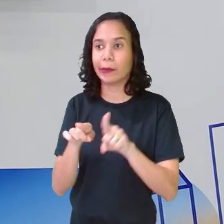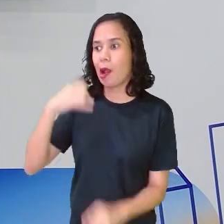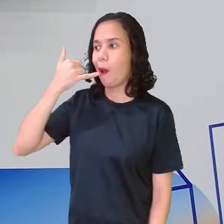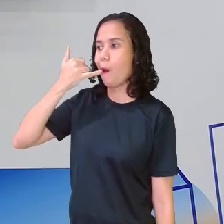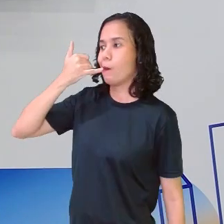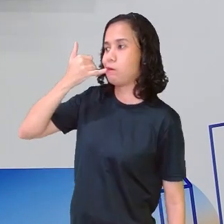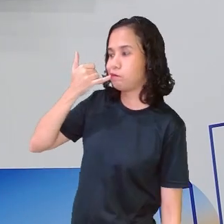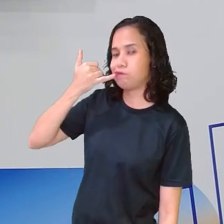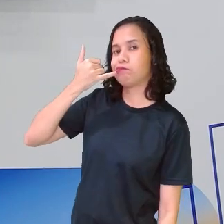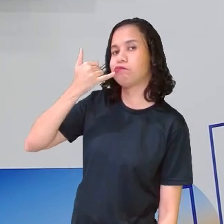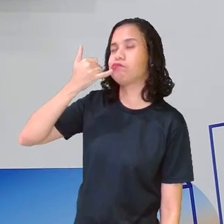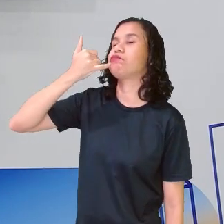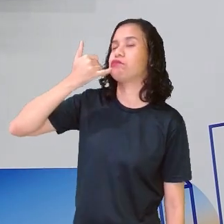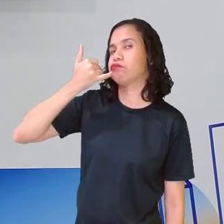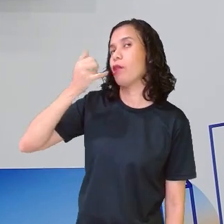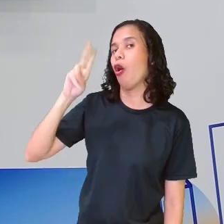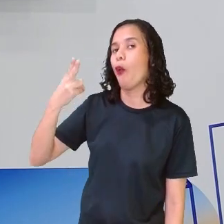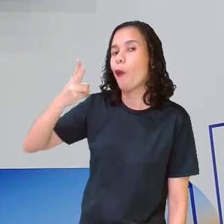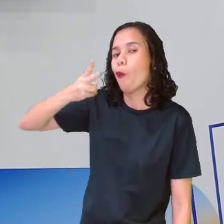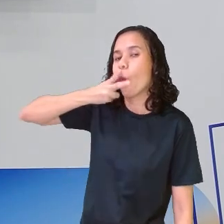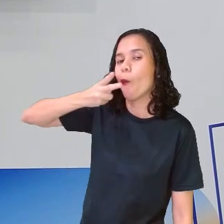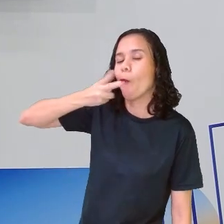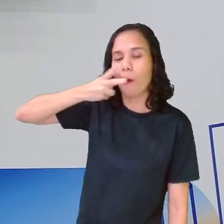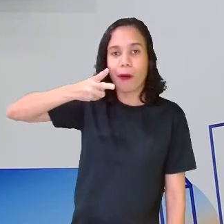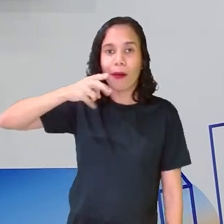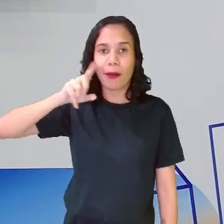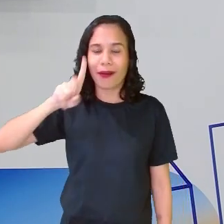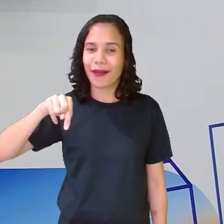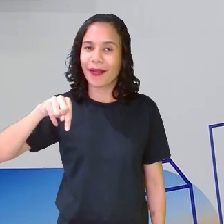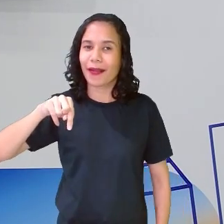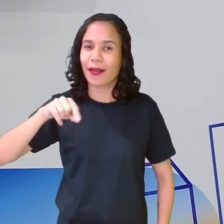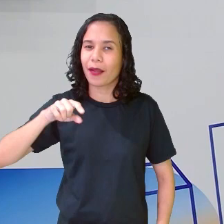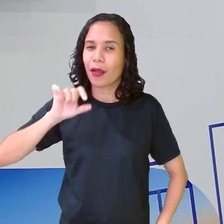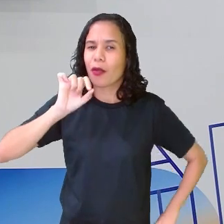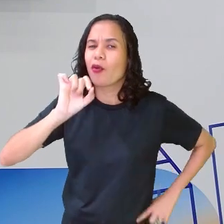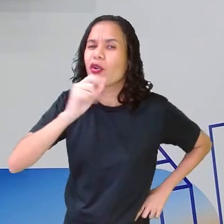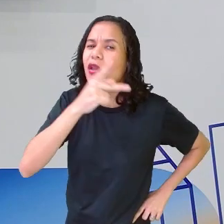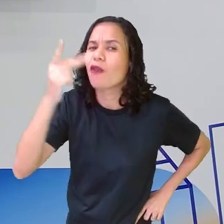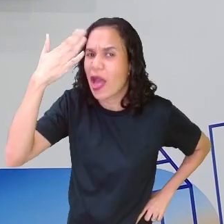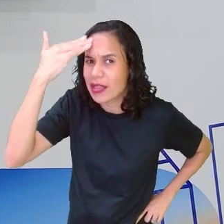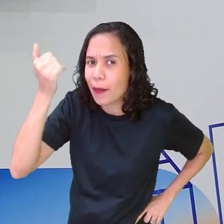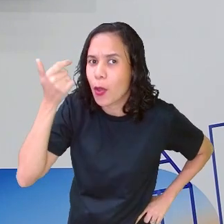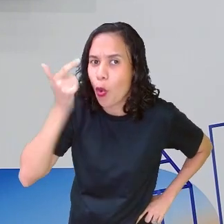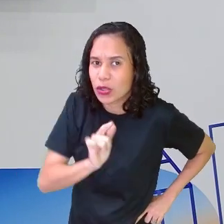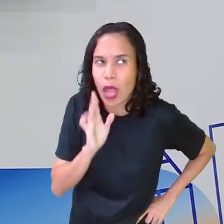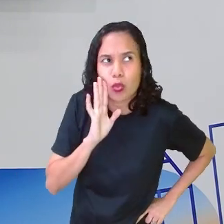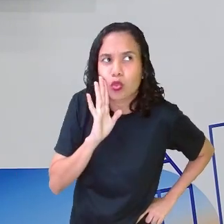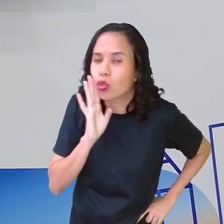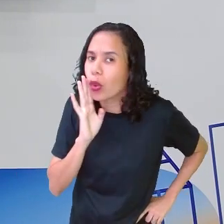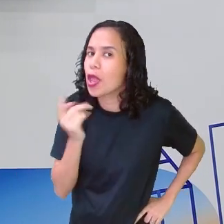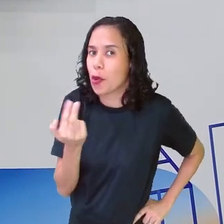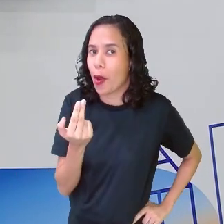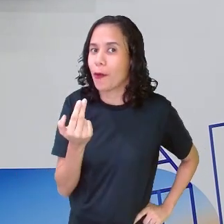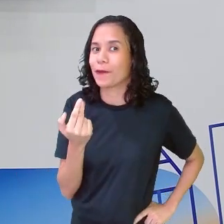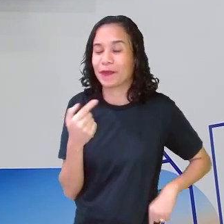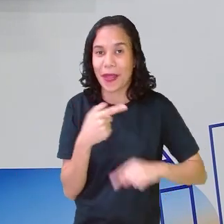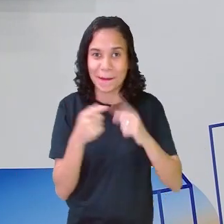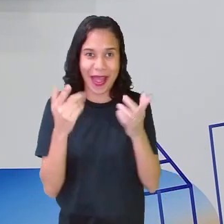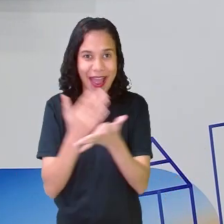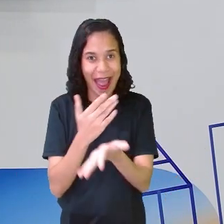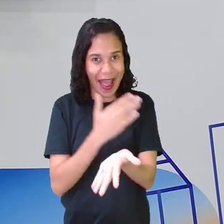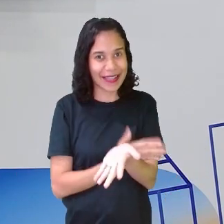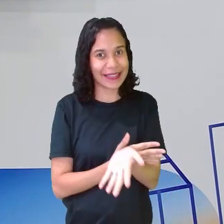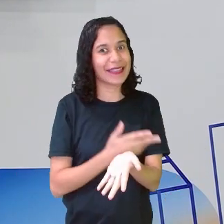né? Cachimbo, charuto. E será que vocês sabem assoviar? Antes de contar